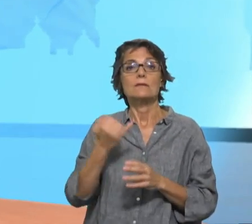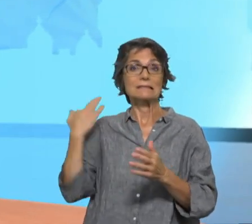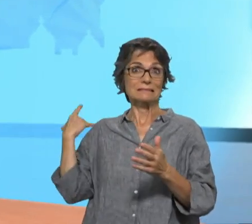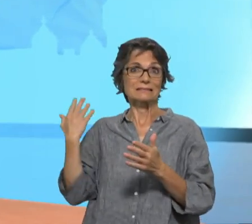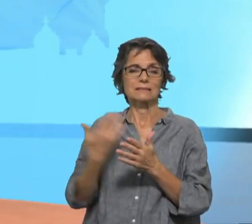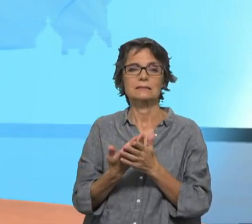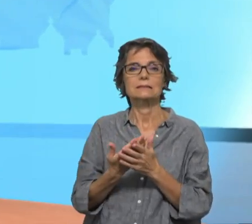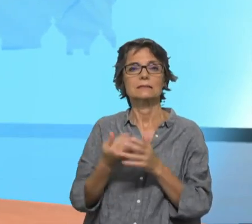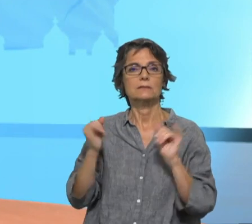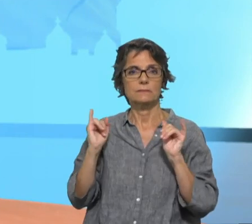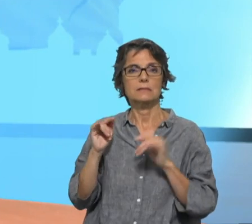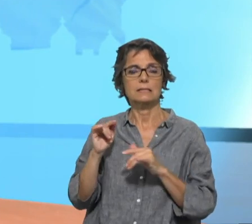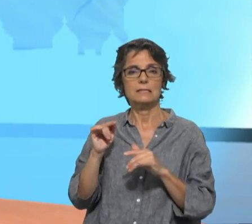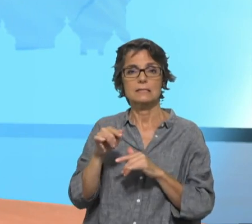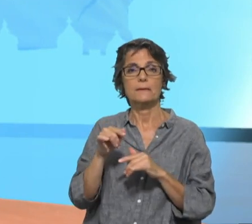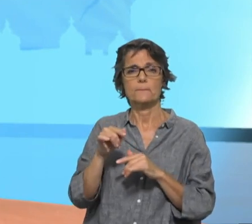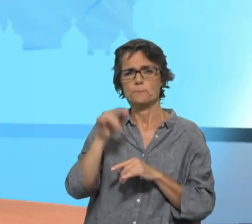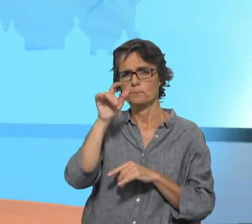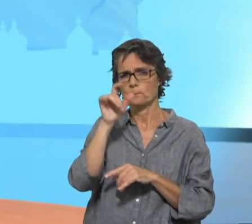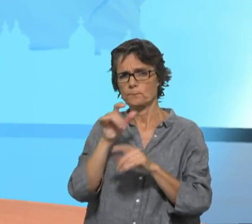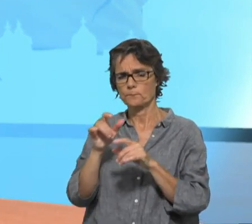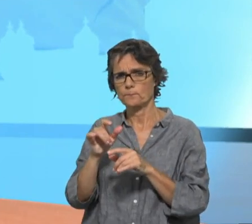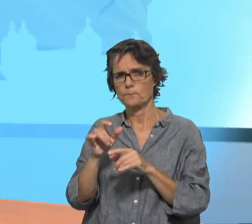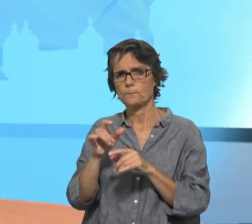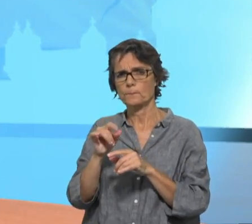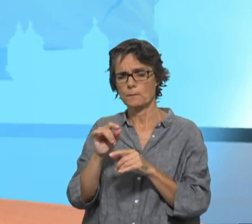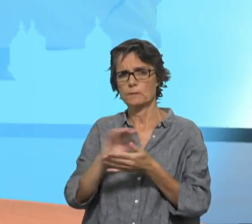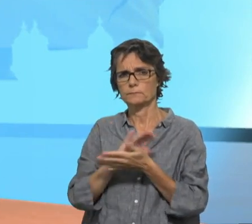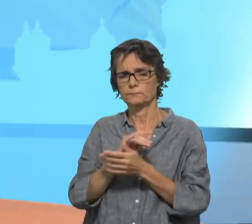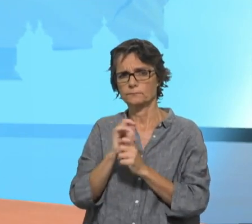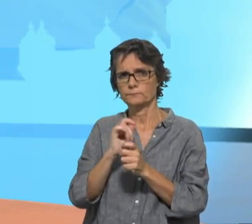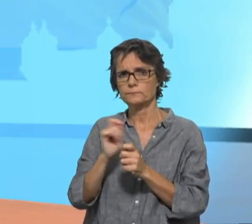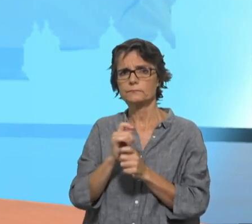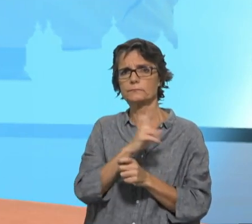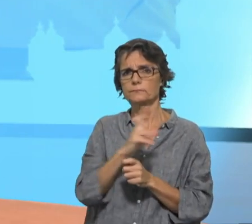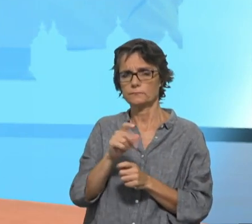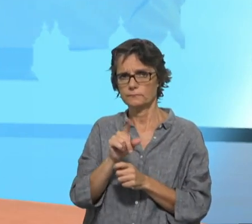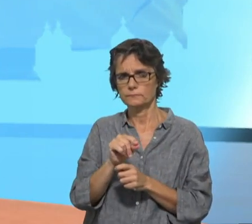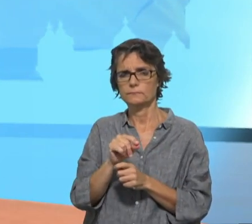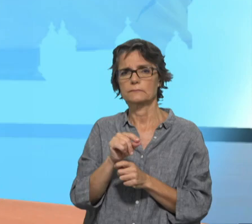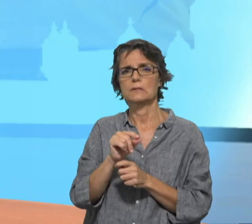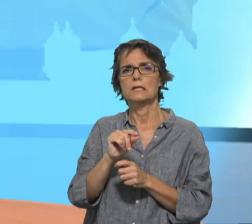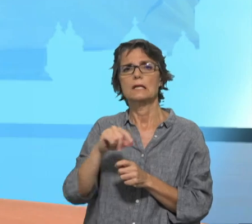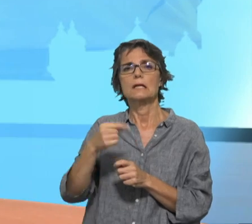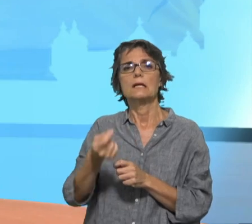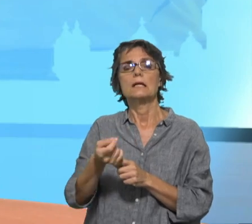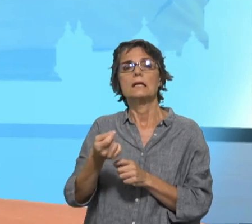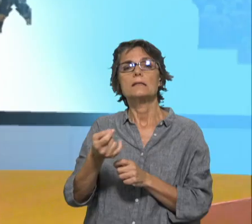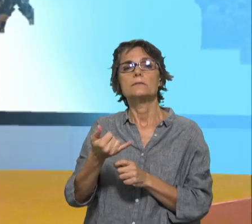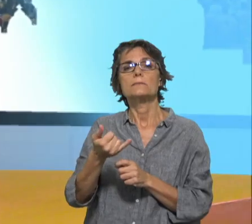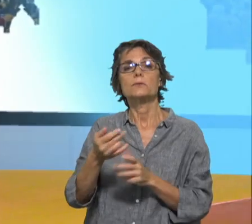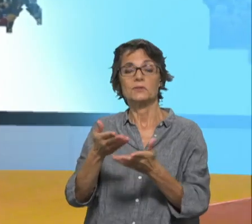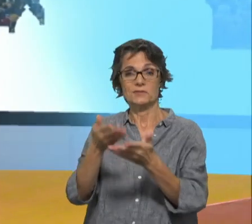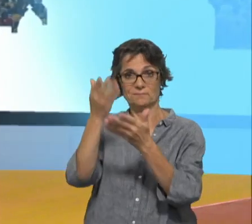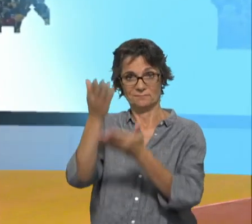da independência, os jornalistas foram condecorados, também dois da Renascença. Em 2017, a Anabela Góes foi condecorada pelo